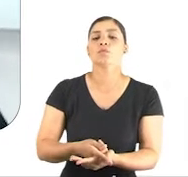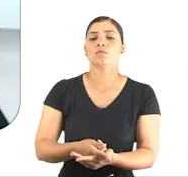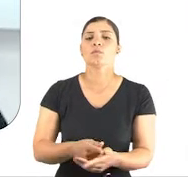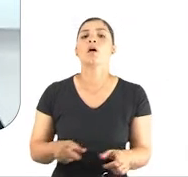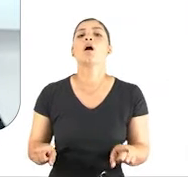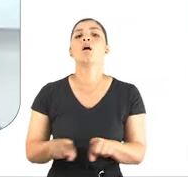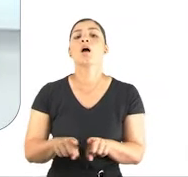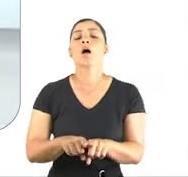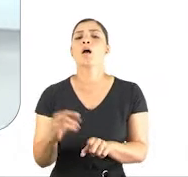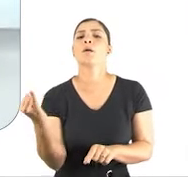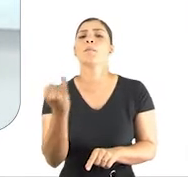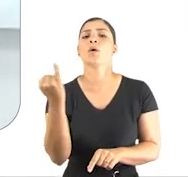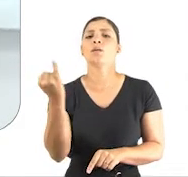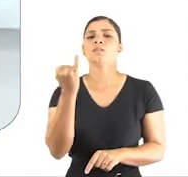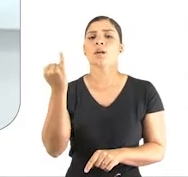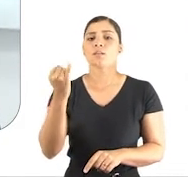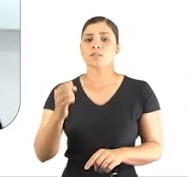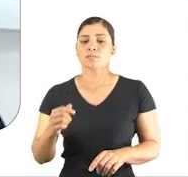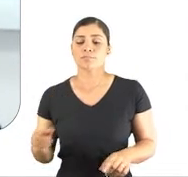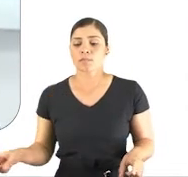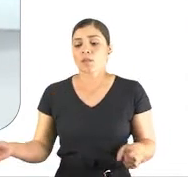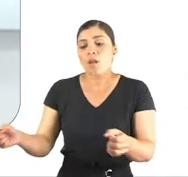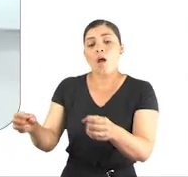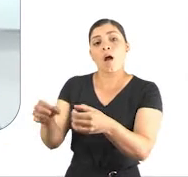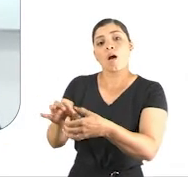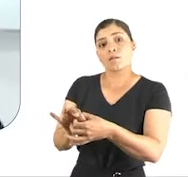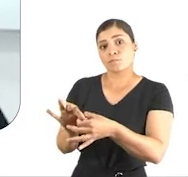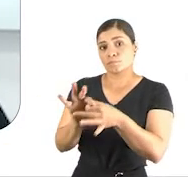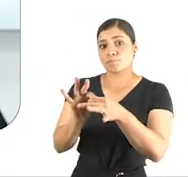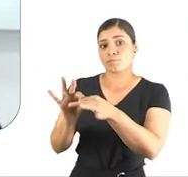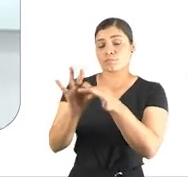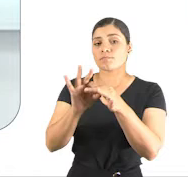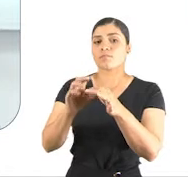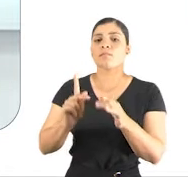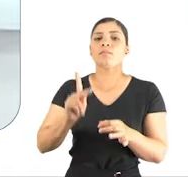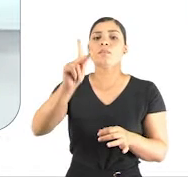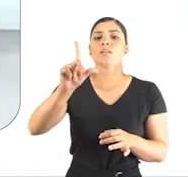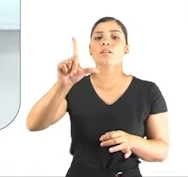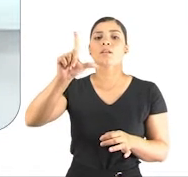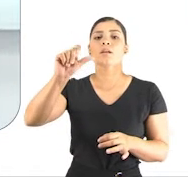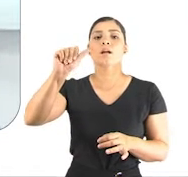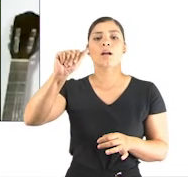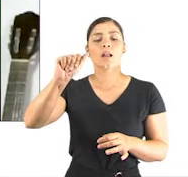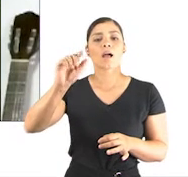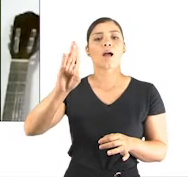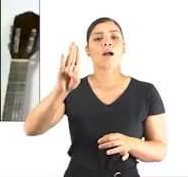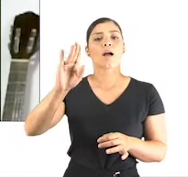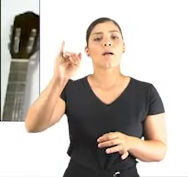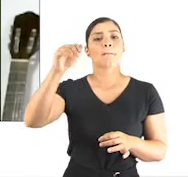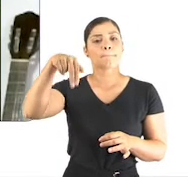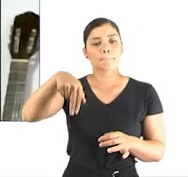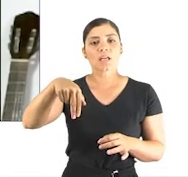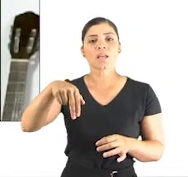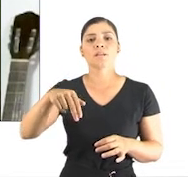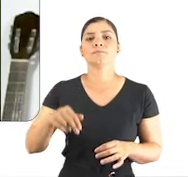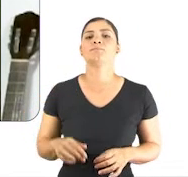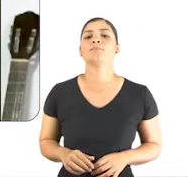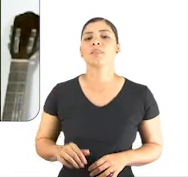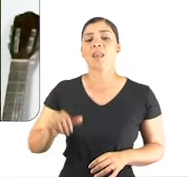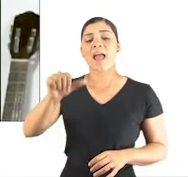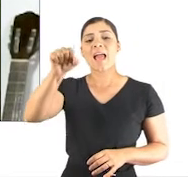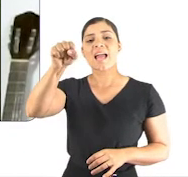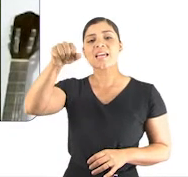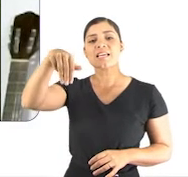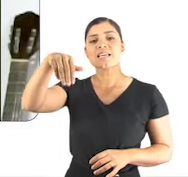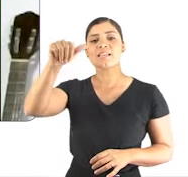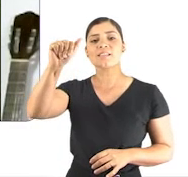que é a relação da Klabin com a Smart. Por isso que a gente está conversando aqui, tanto com o Guilherme da Smart, quanto com o José Maria, que trabalha na equipe